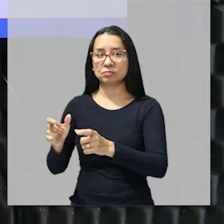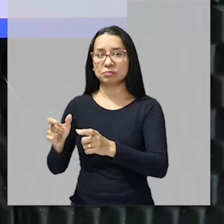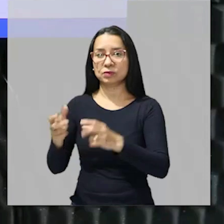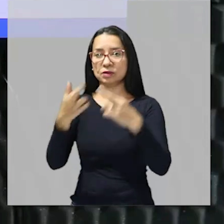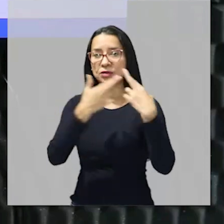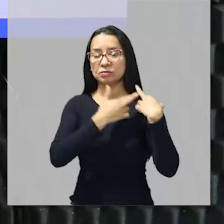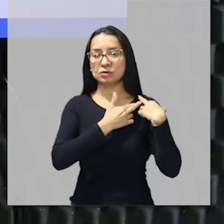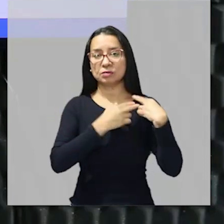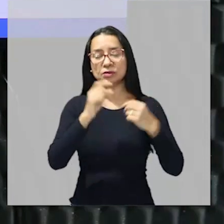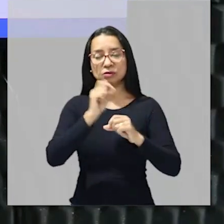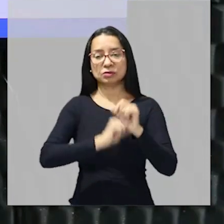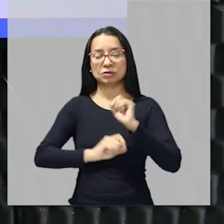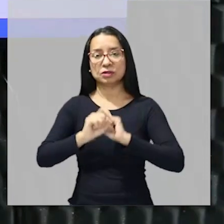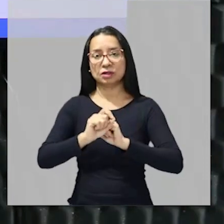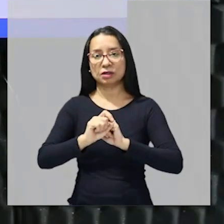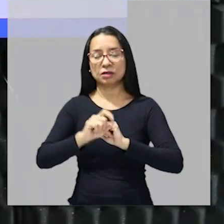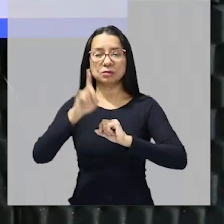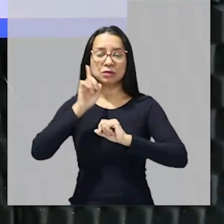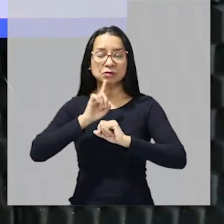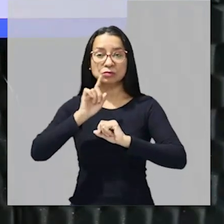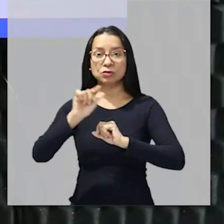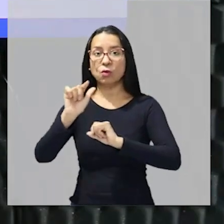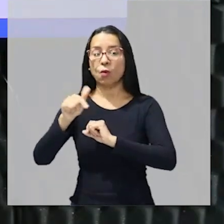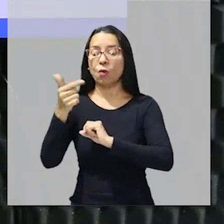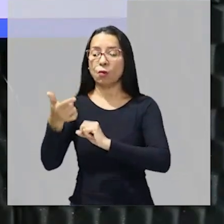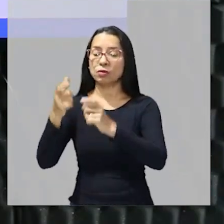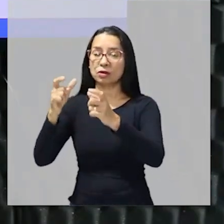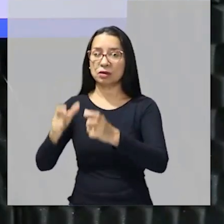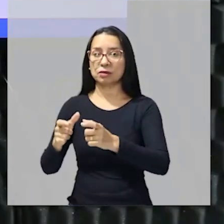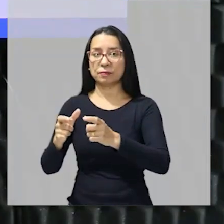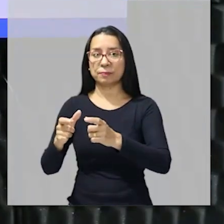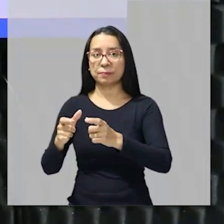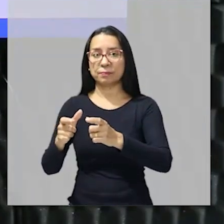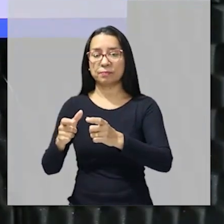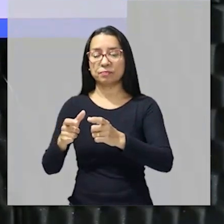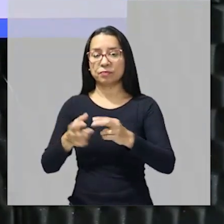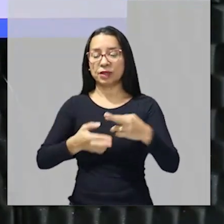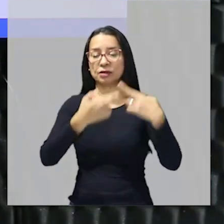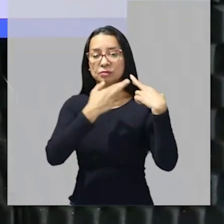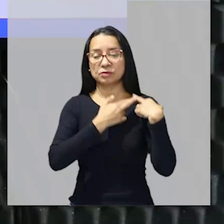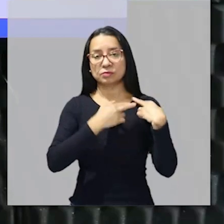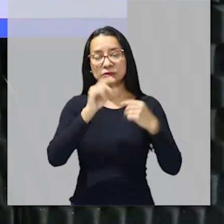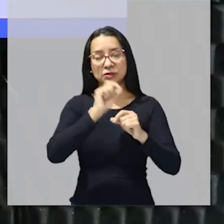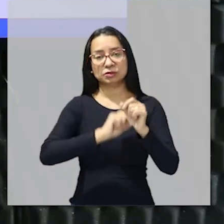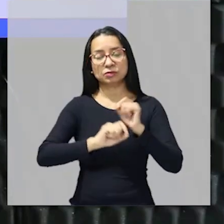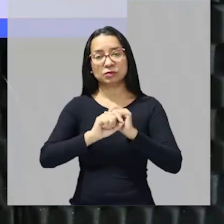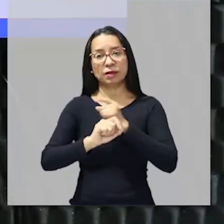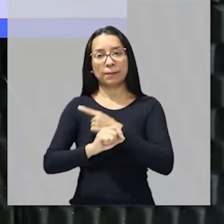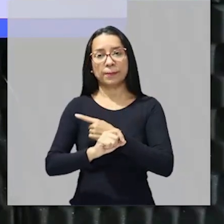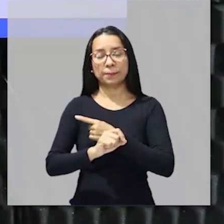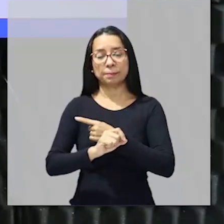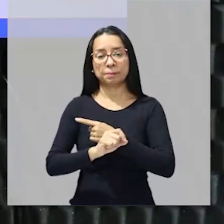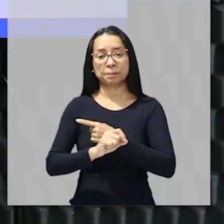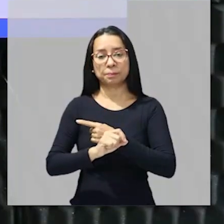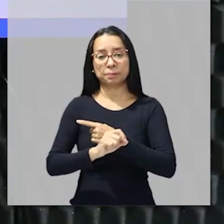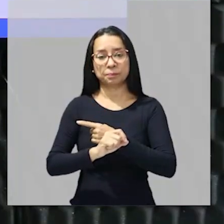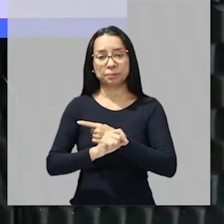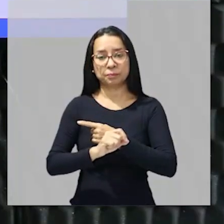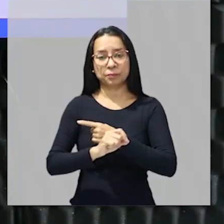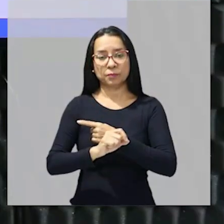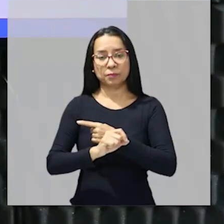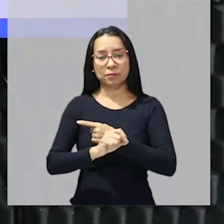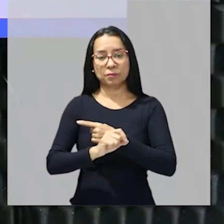sob a responsabilidade dos Estados Unidos, e uma outra área de influência ficaria sob a responsabilidade da